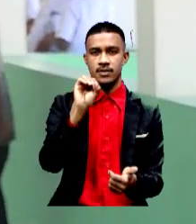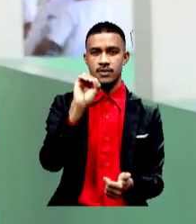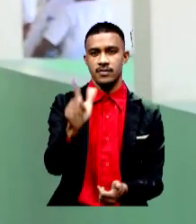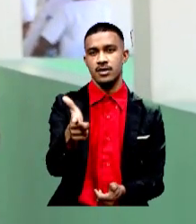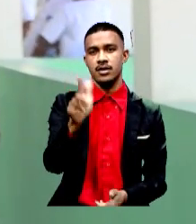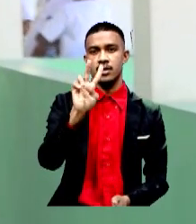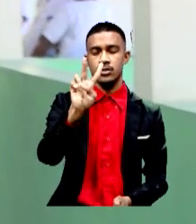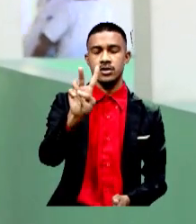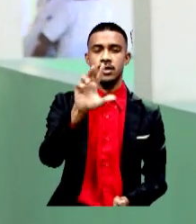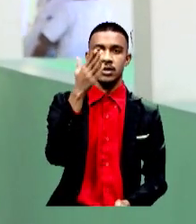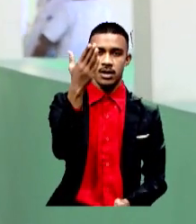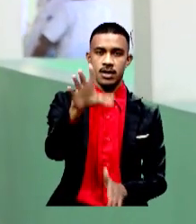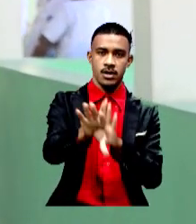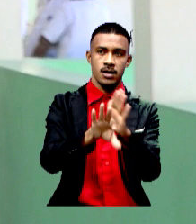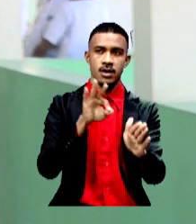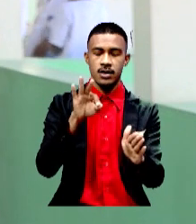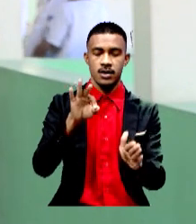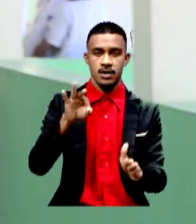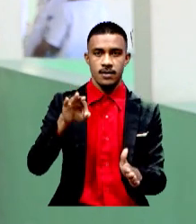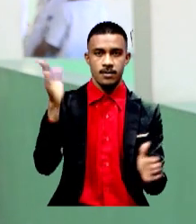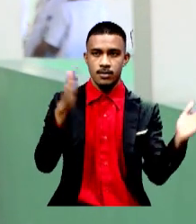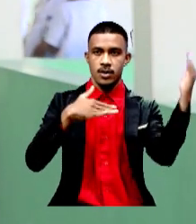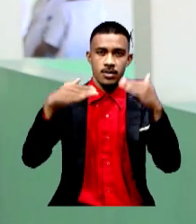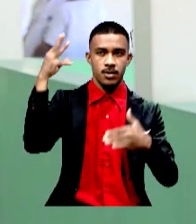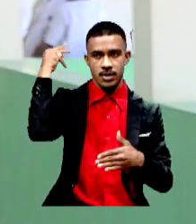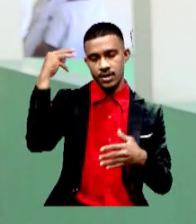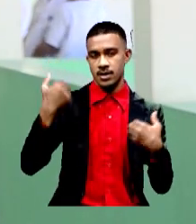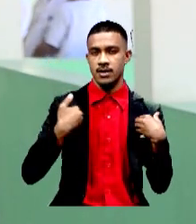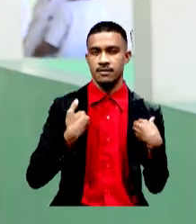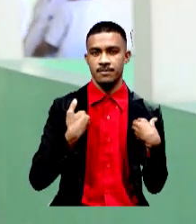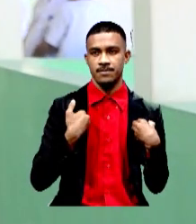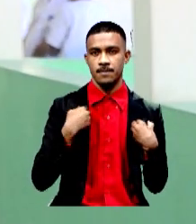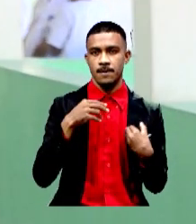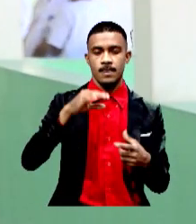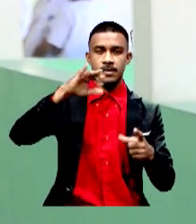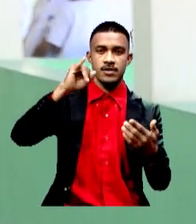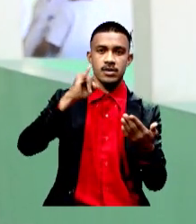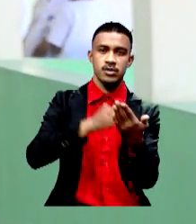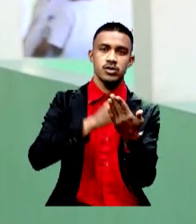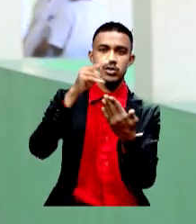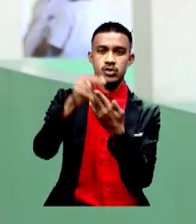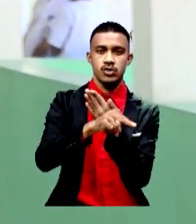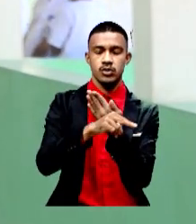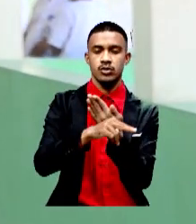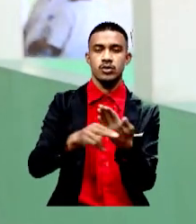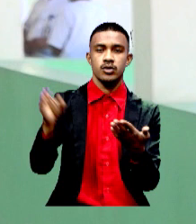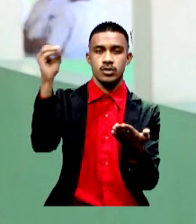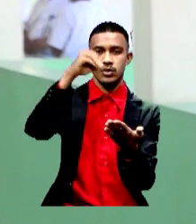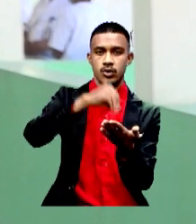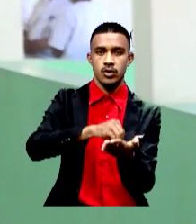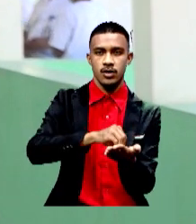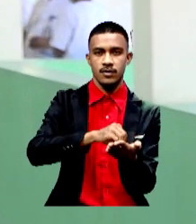2023 ni mak nihatan ni kalau musval mak, benda ku musval ni Junyu ni, to ya